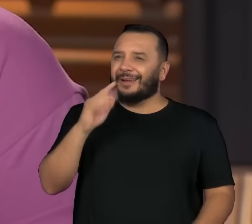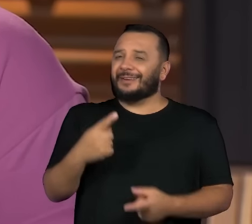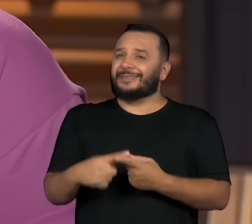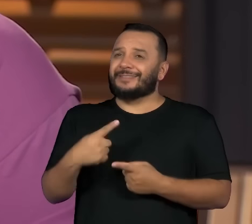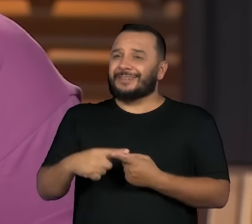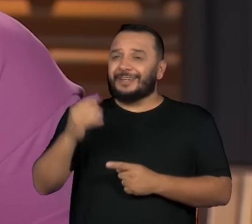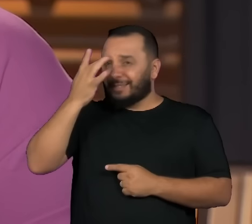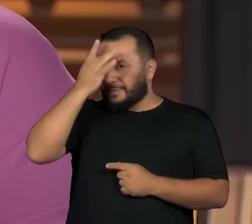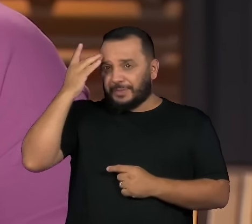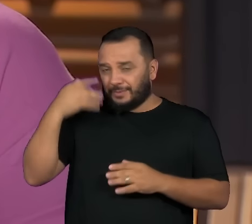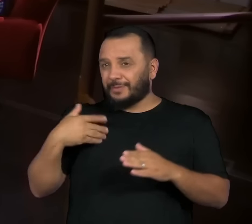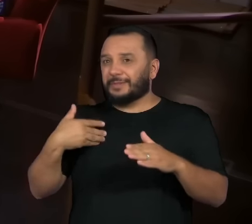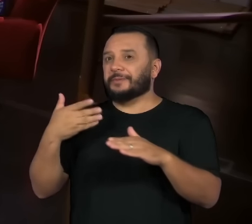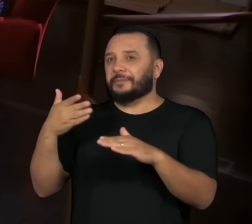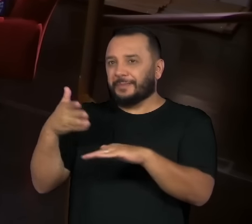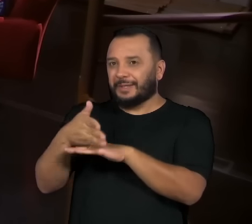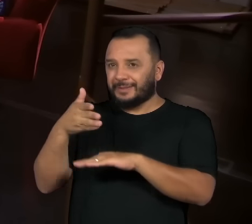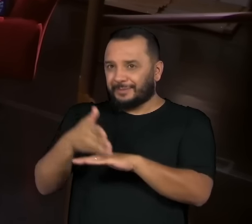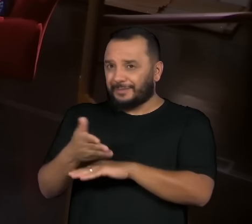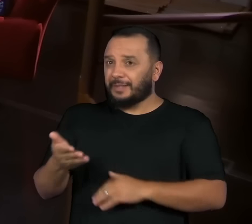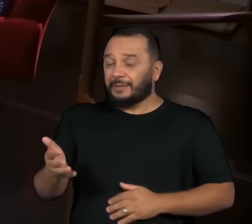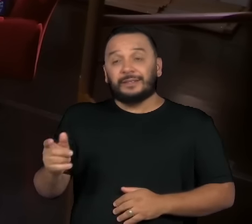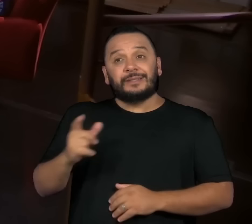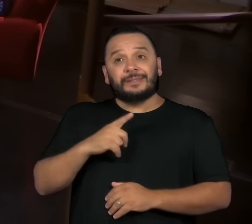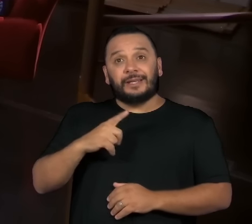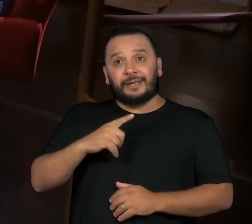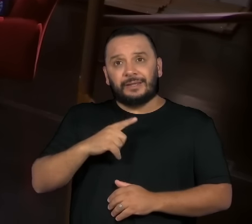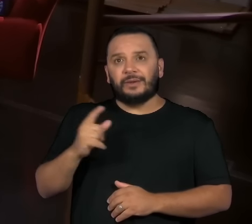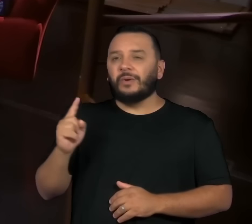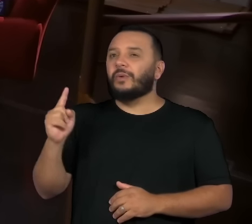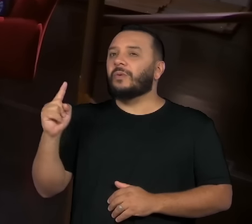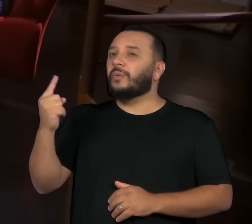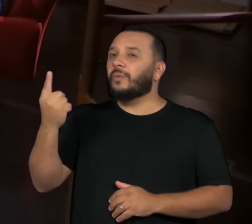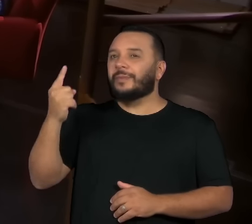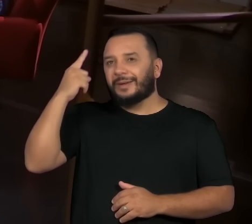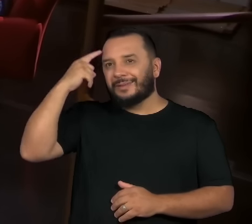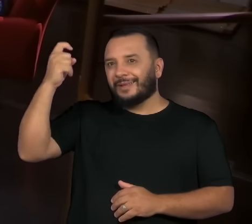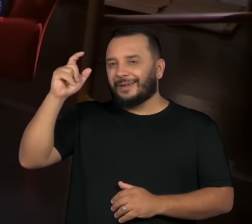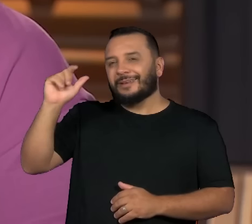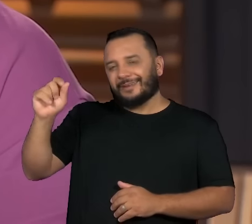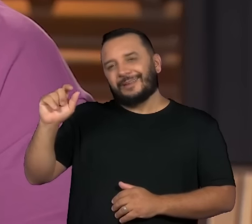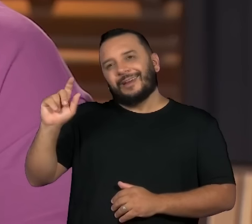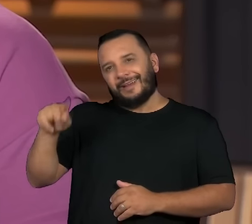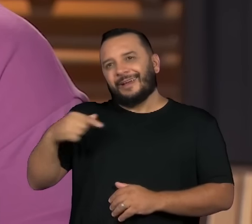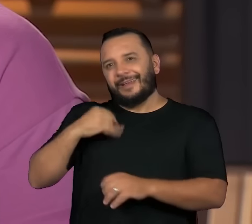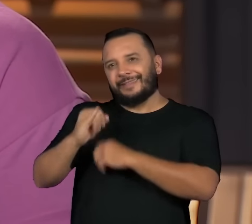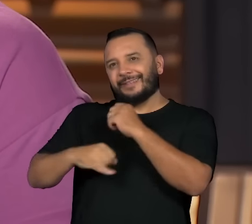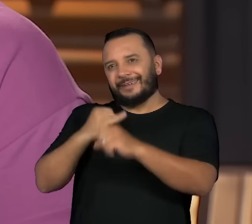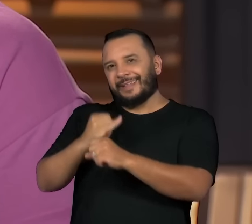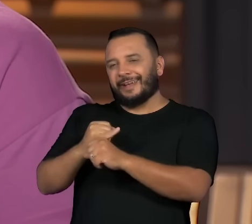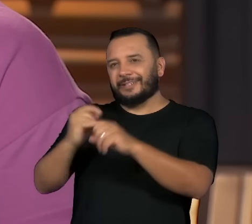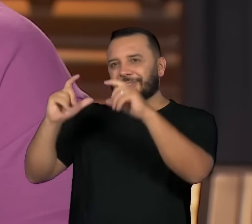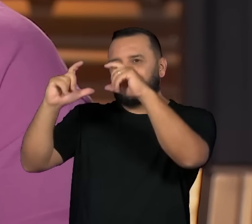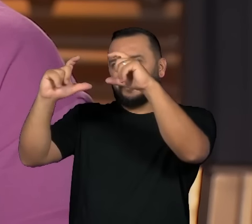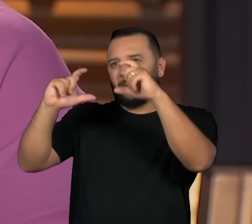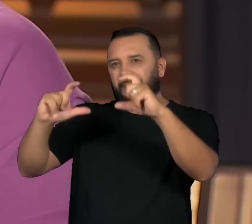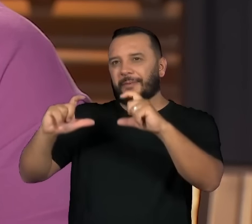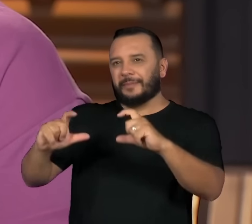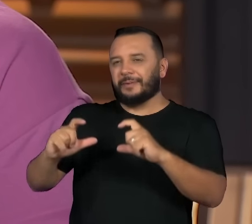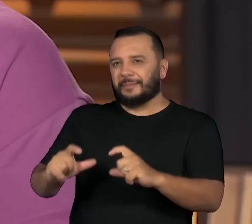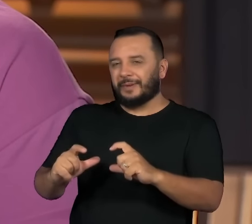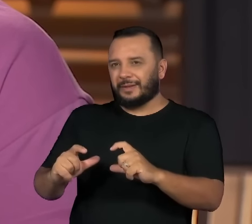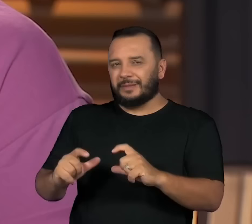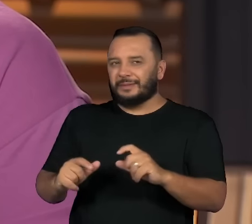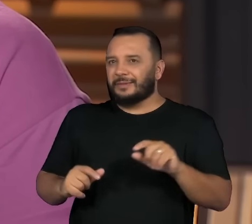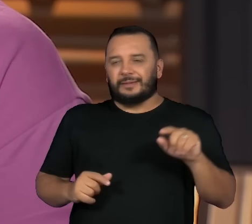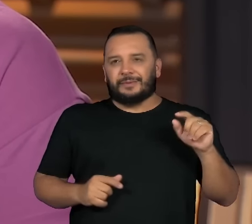realmente participavam e uma das intenções de ter feito essa história como um webcomic e não necessariamente como